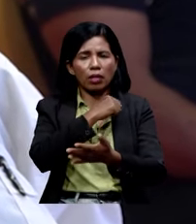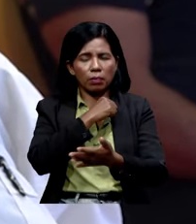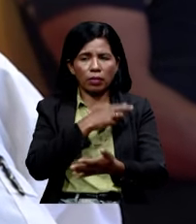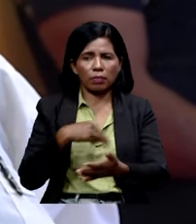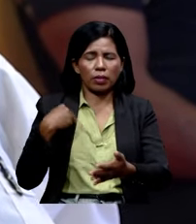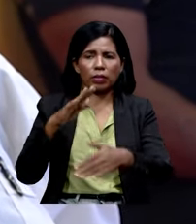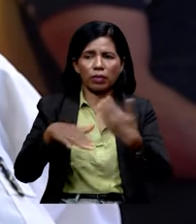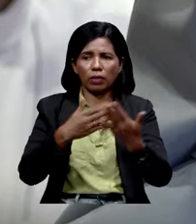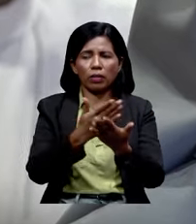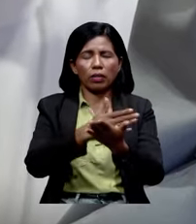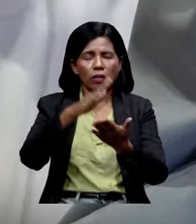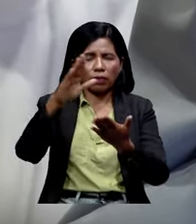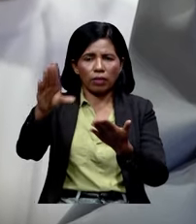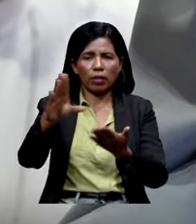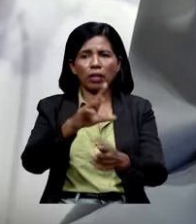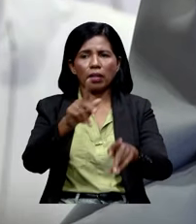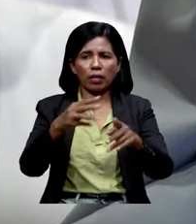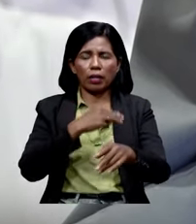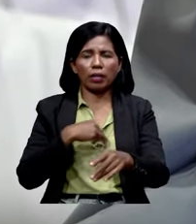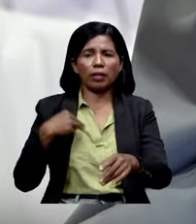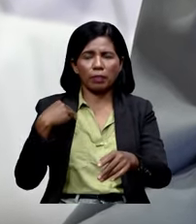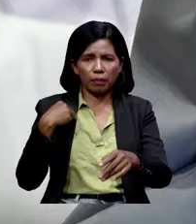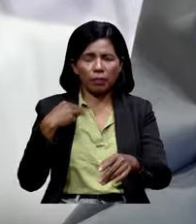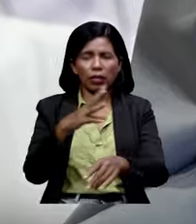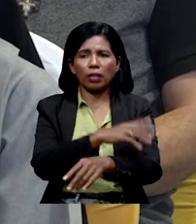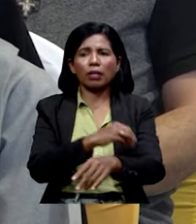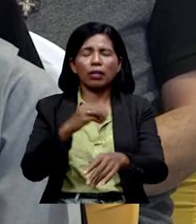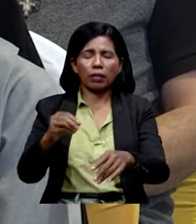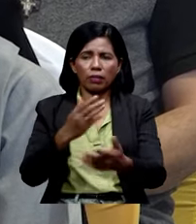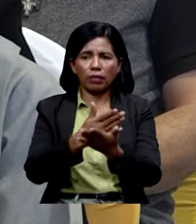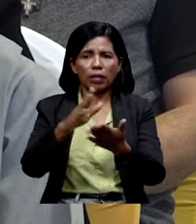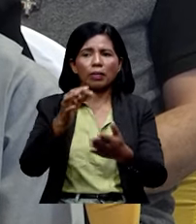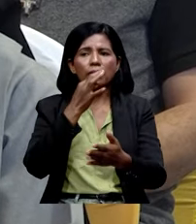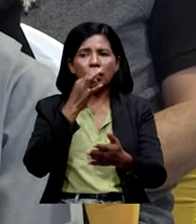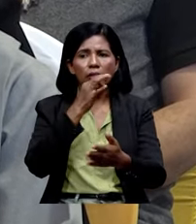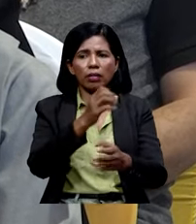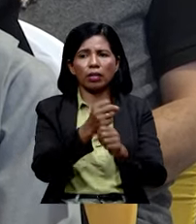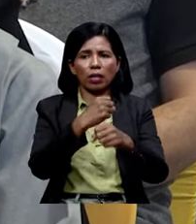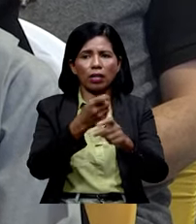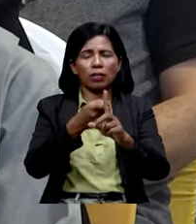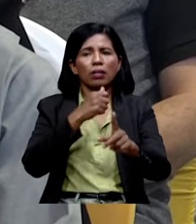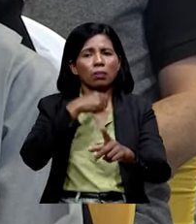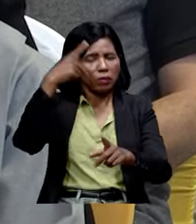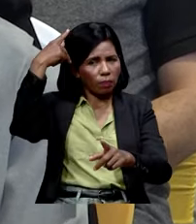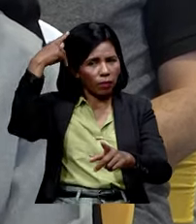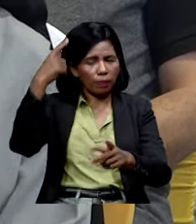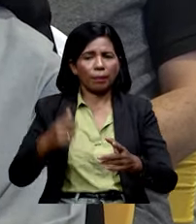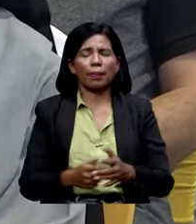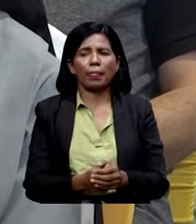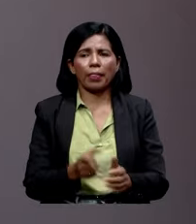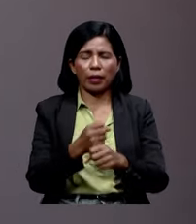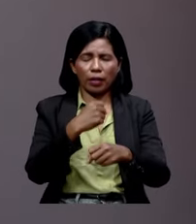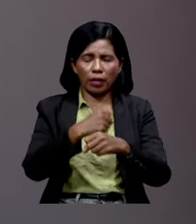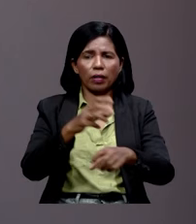ou de faia comunhão basara em Sira e a missa solene tacitolo, neve maxe preside Rusi Papa Francisco. Seção liturgia